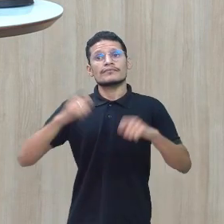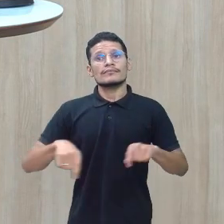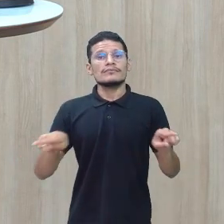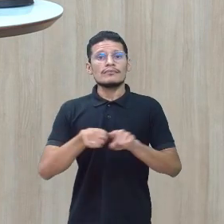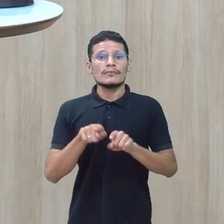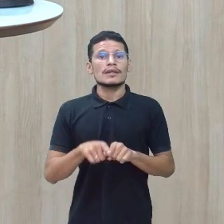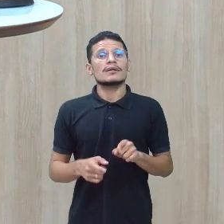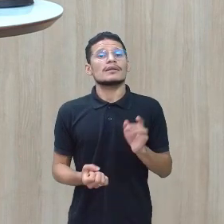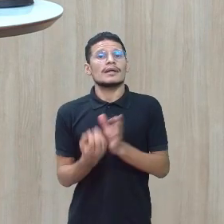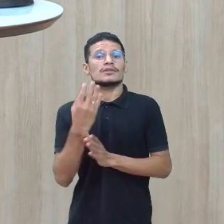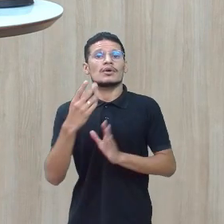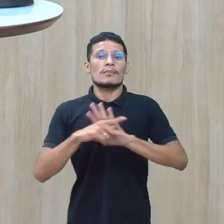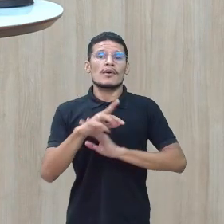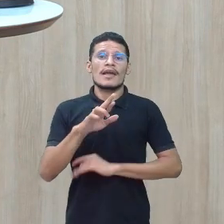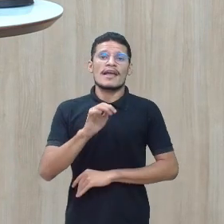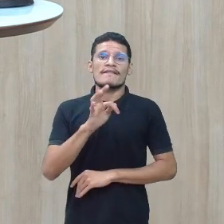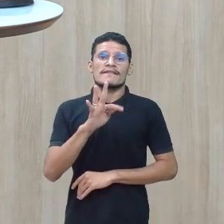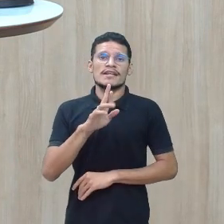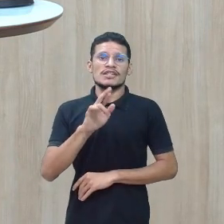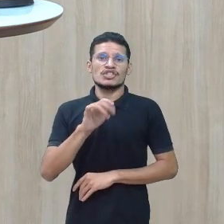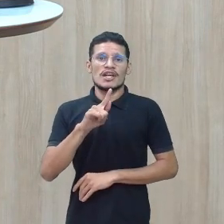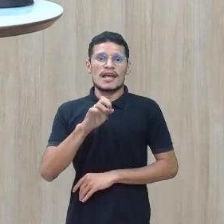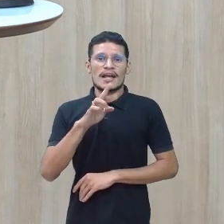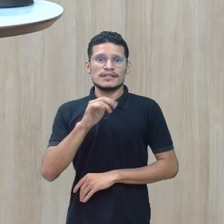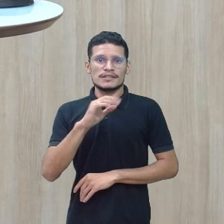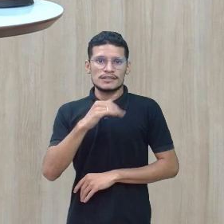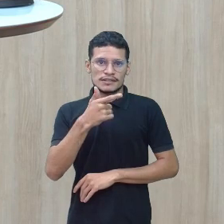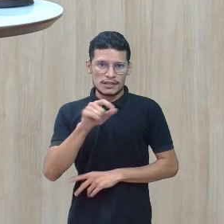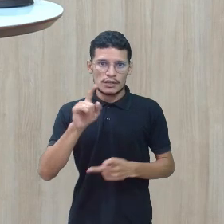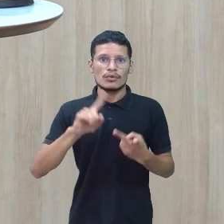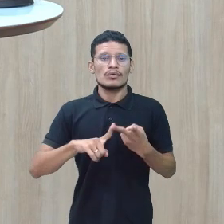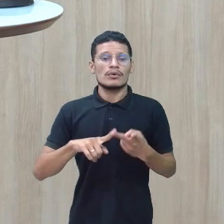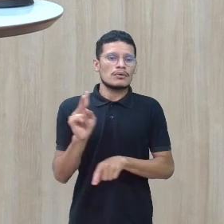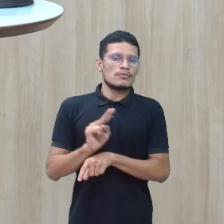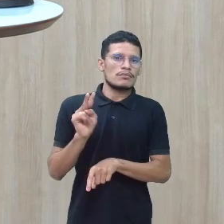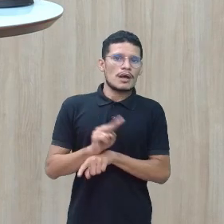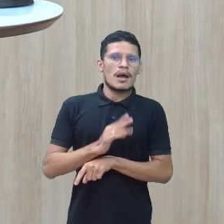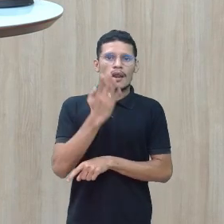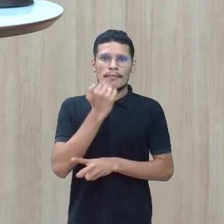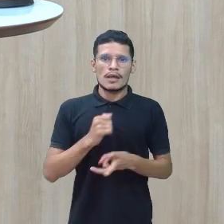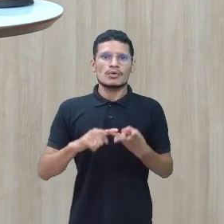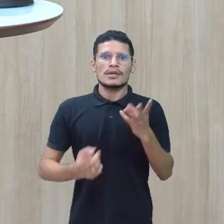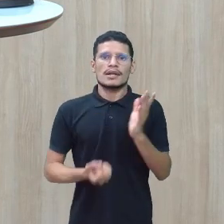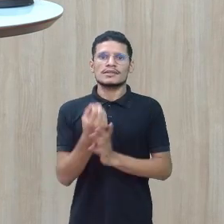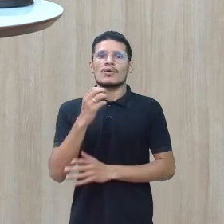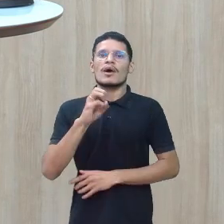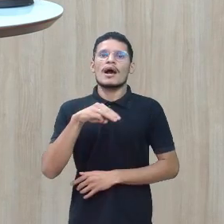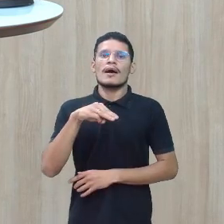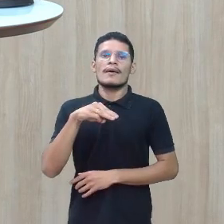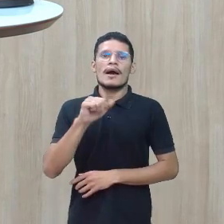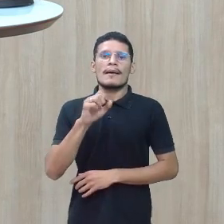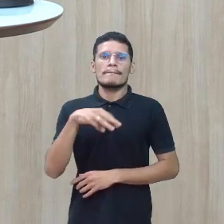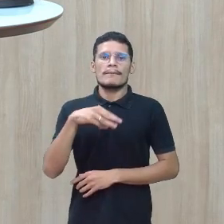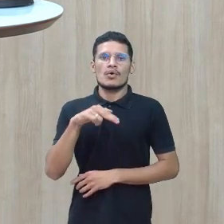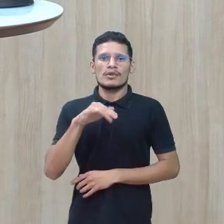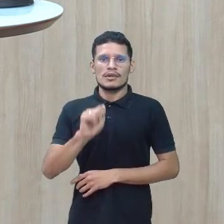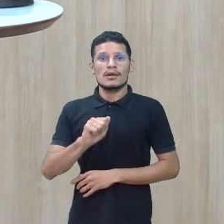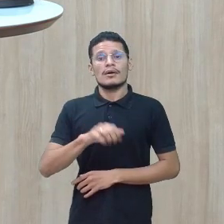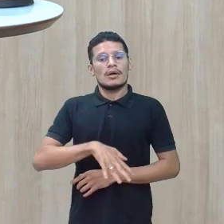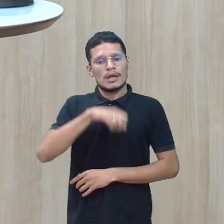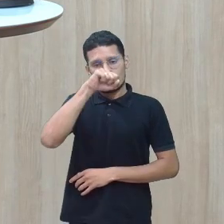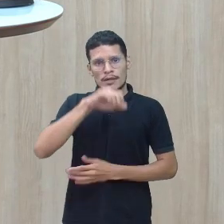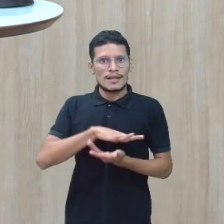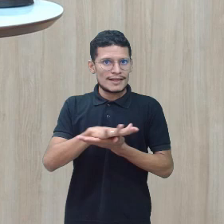na refrigeração, na conservação de alimentos e na produção de amônia. Então é um gás que não respiramos, mas